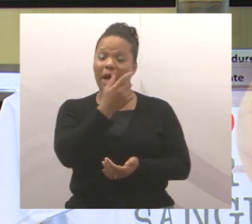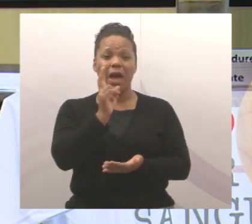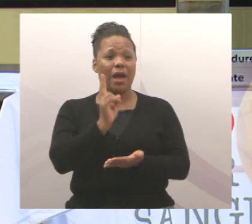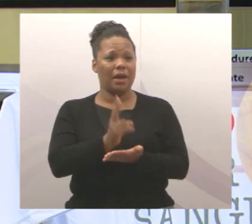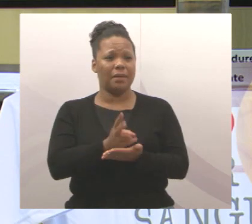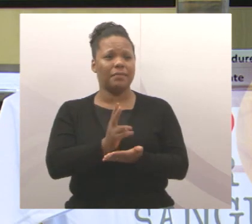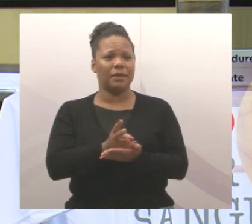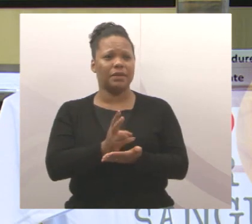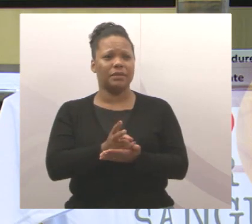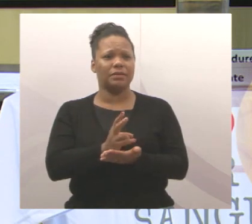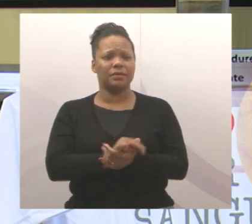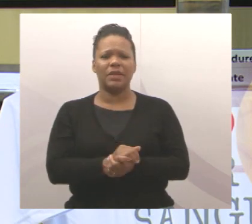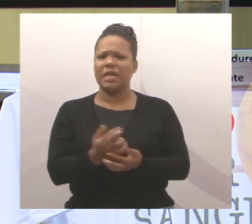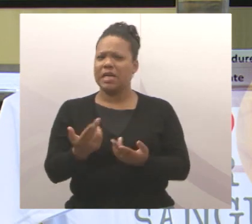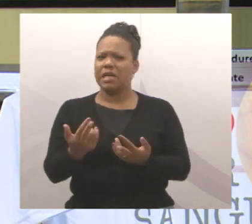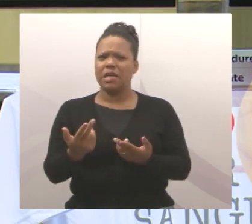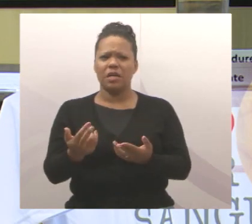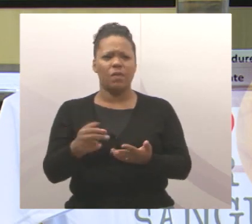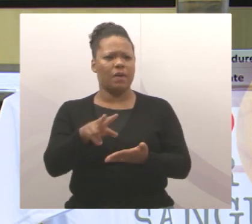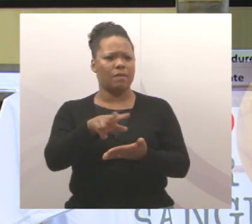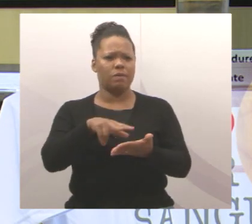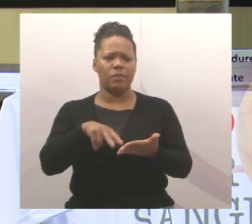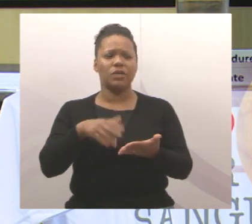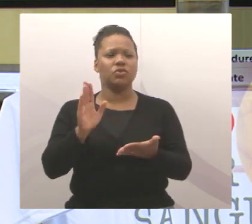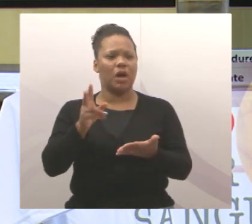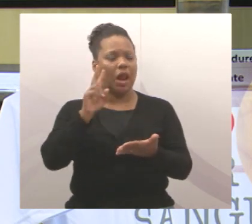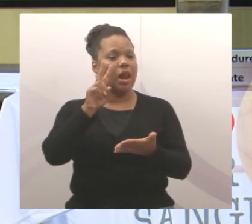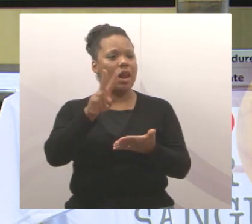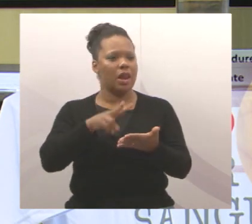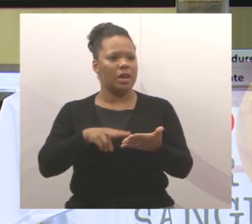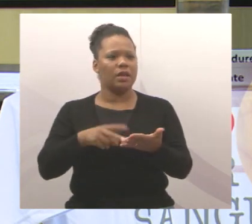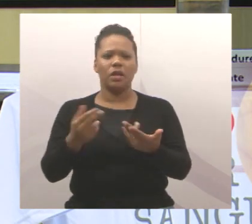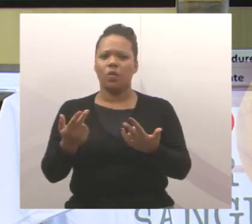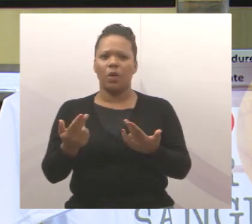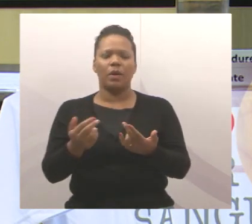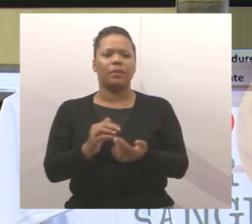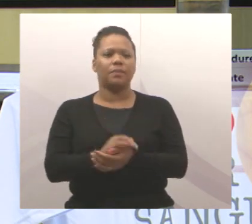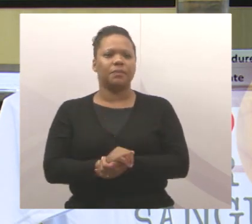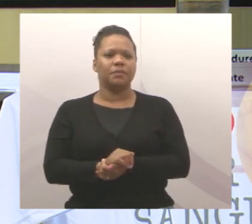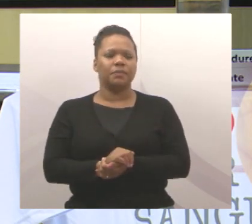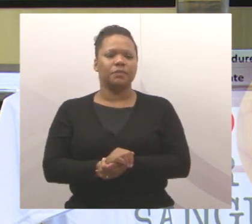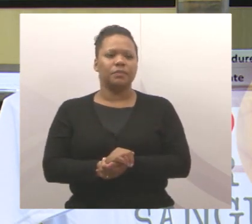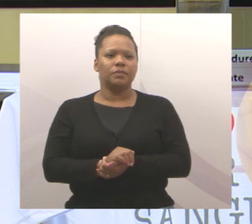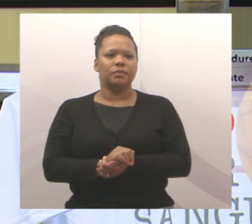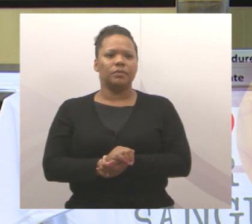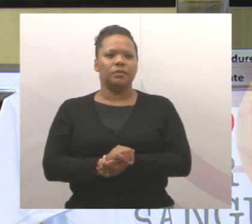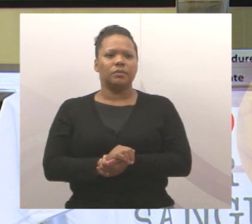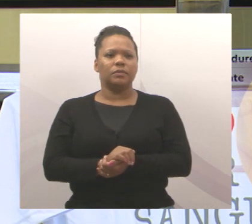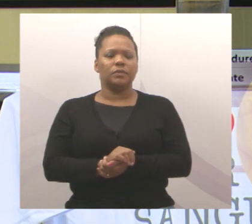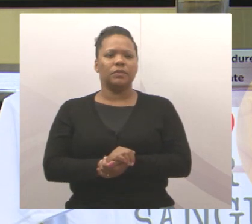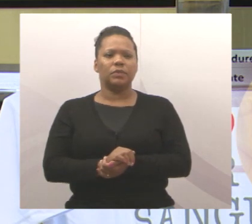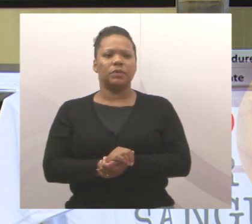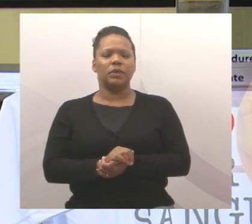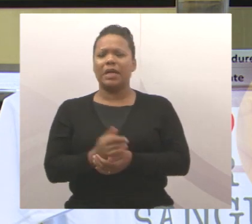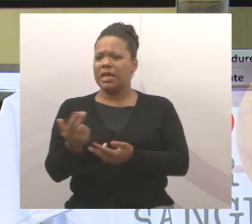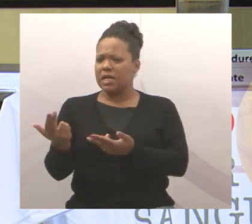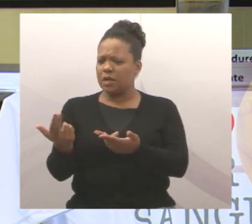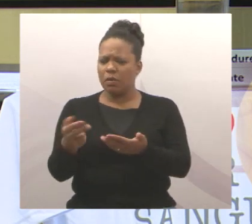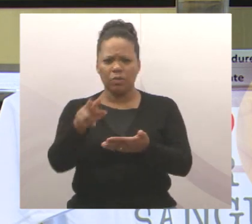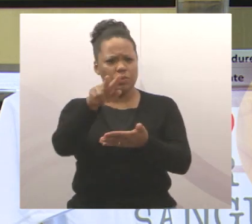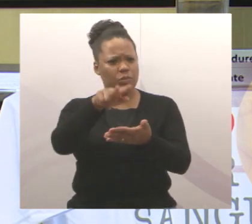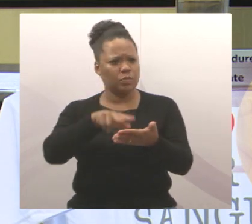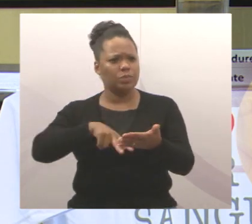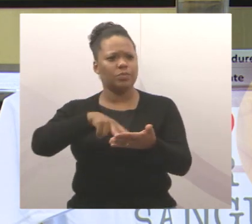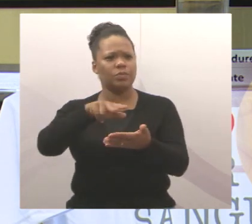de peça de idêntico teor àquela que acabamos de ler. Isto dito, conferido igual